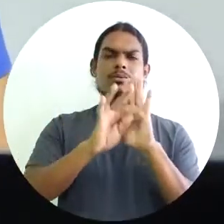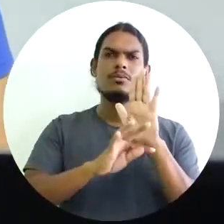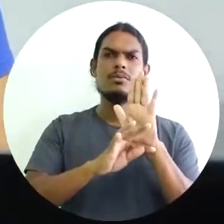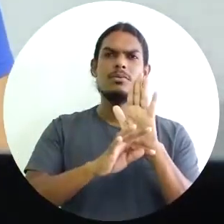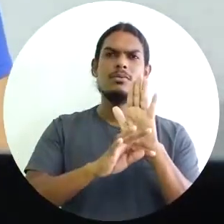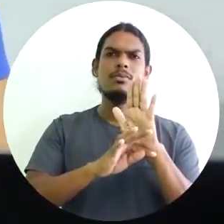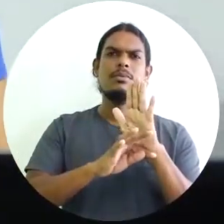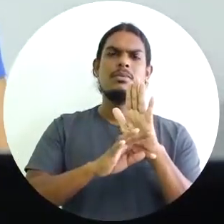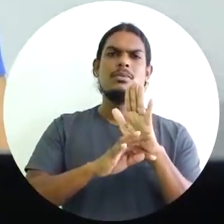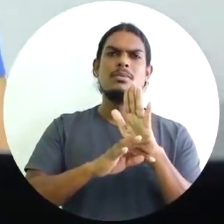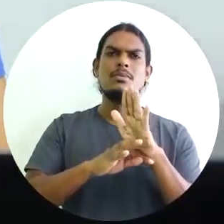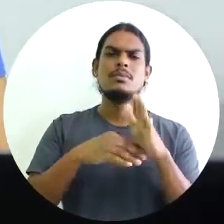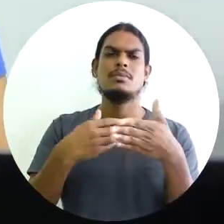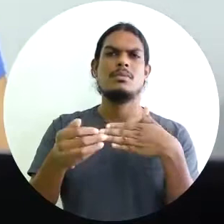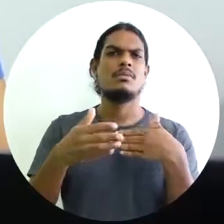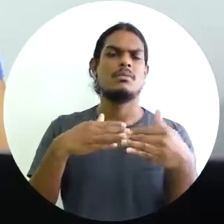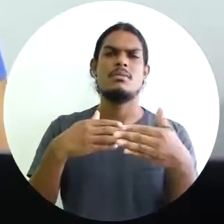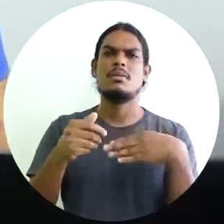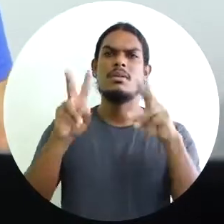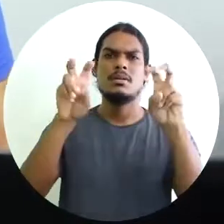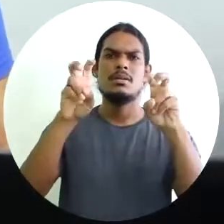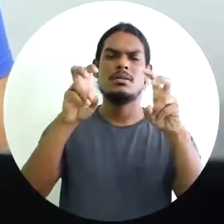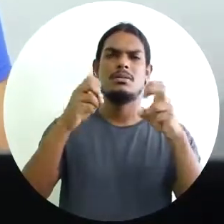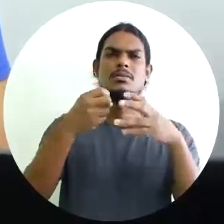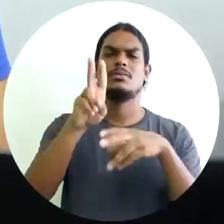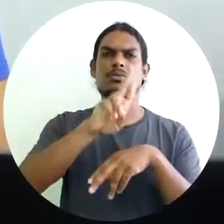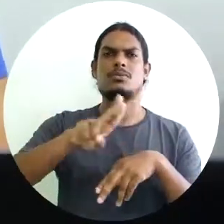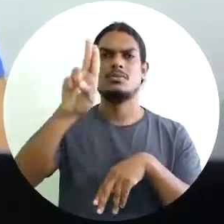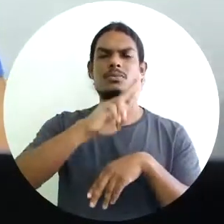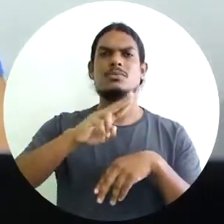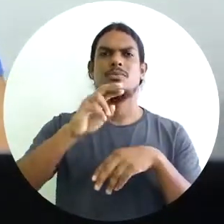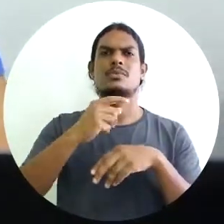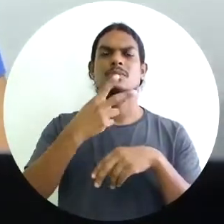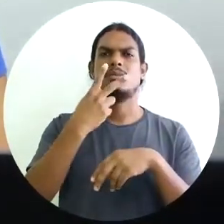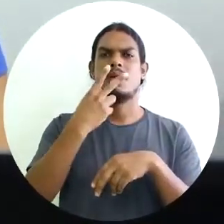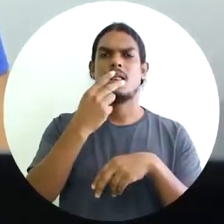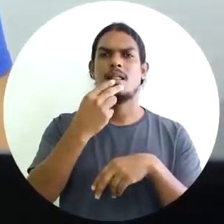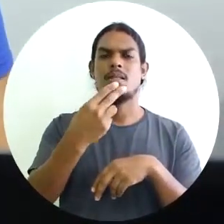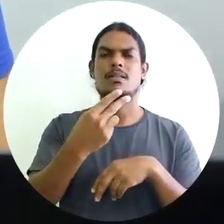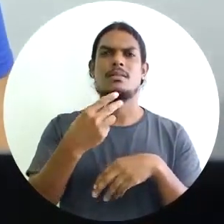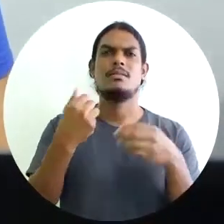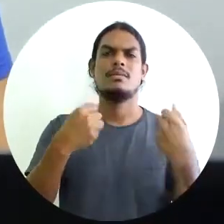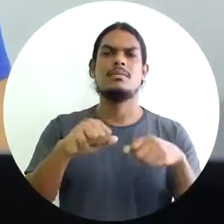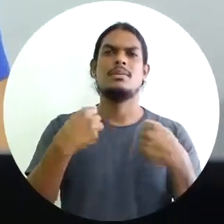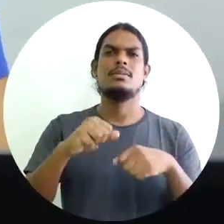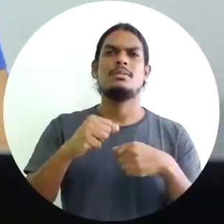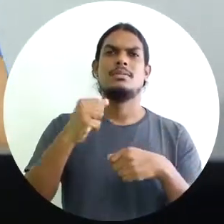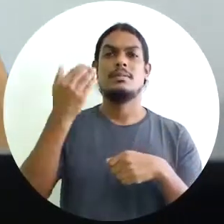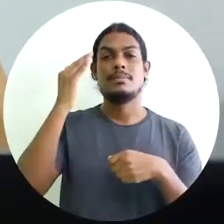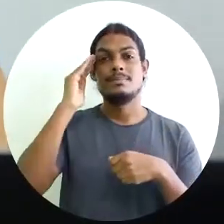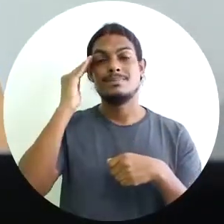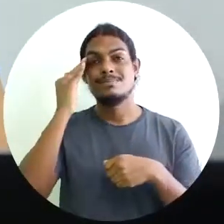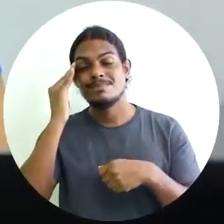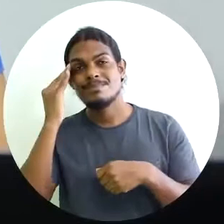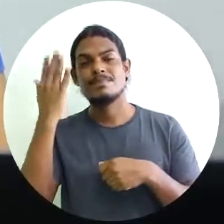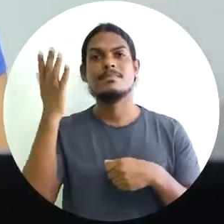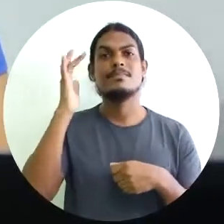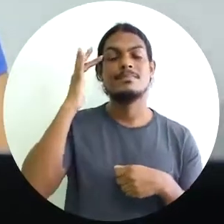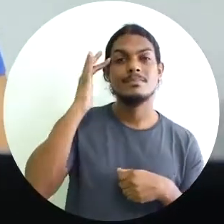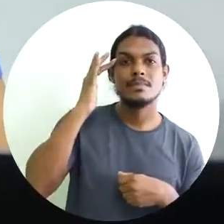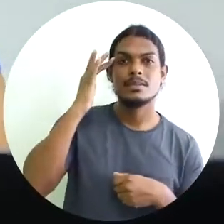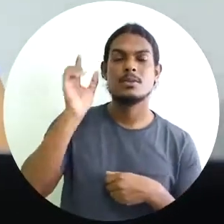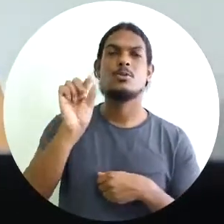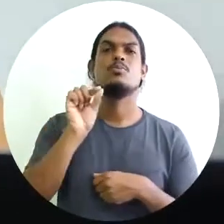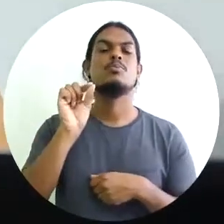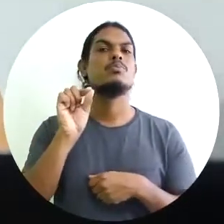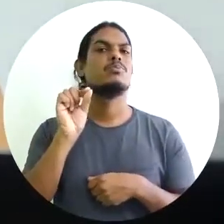que seu objetivo seja atingir um outro interlocutor, nós temos que pensar o papel desse